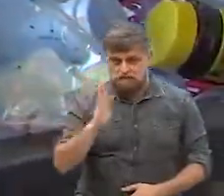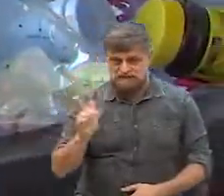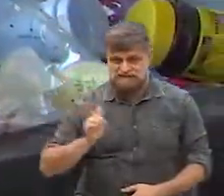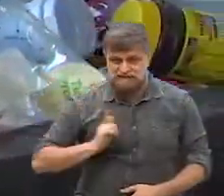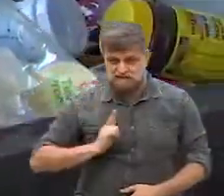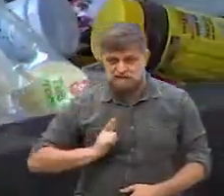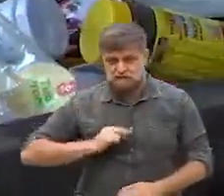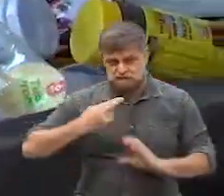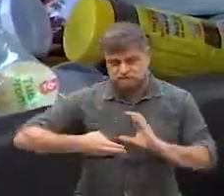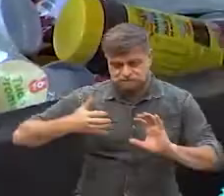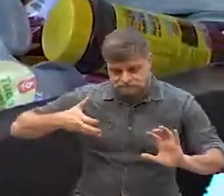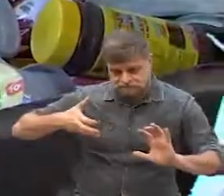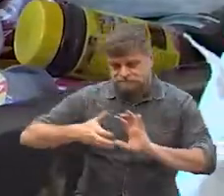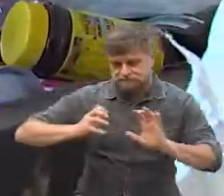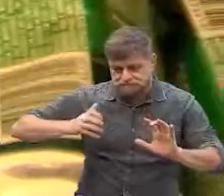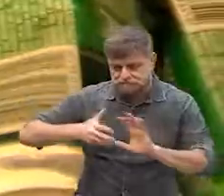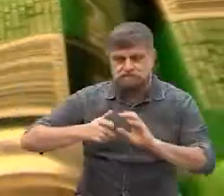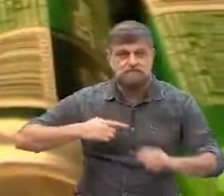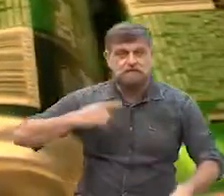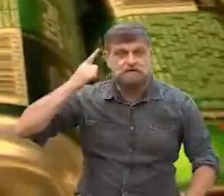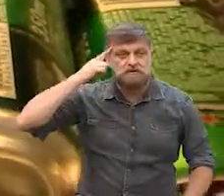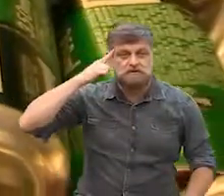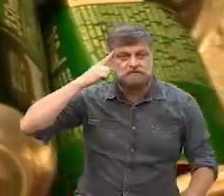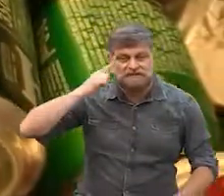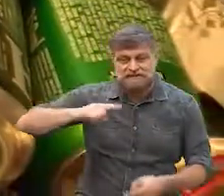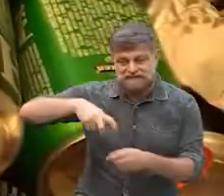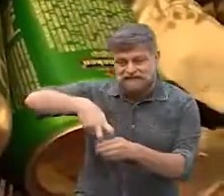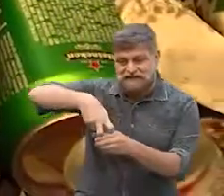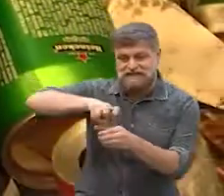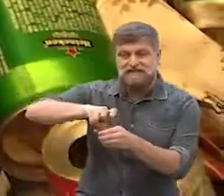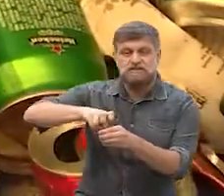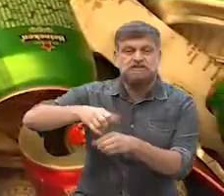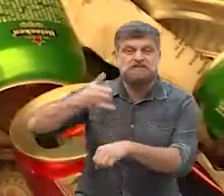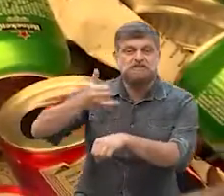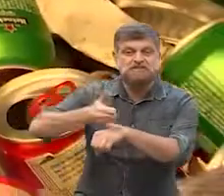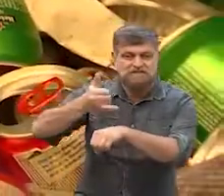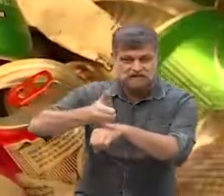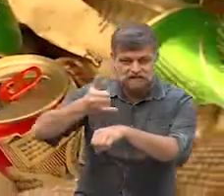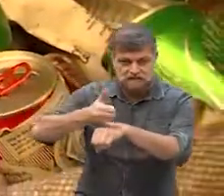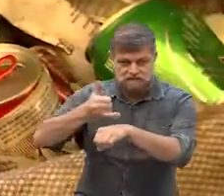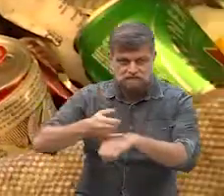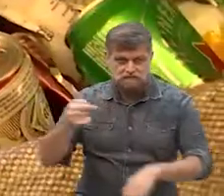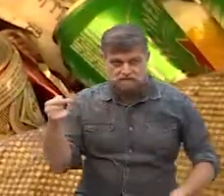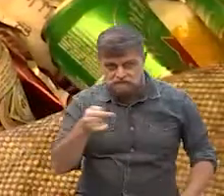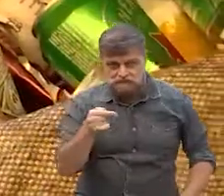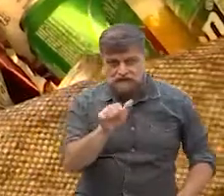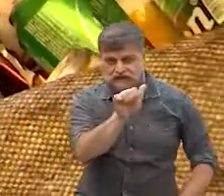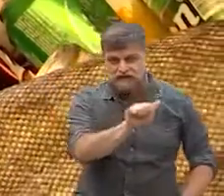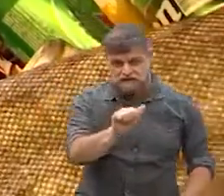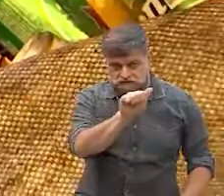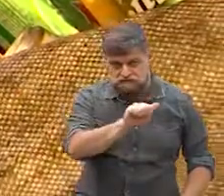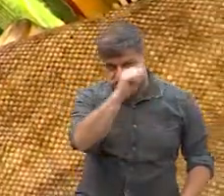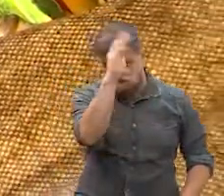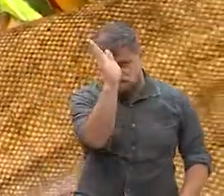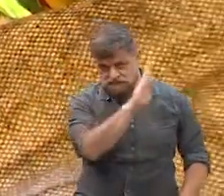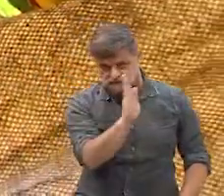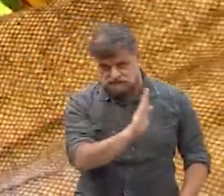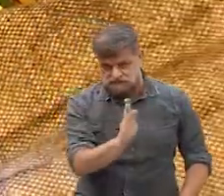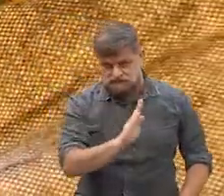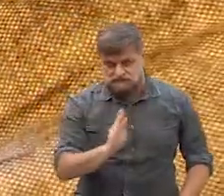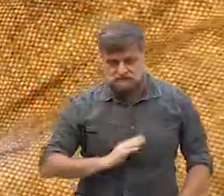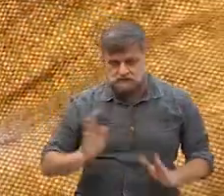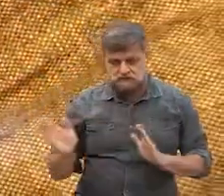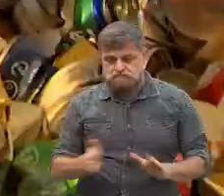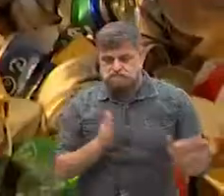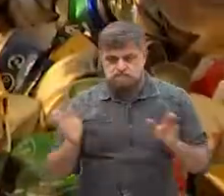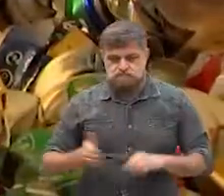de reciclagem quando se fala em latinhas de alumínio. De acordo com a Abraslatas, a Associação Brasileira